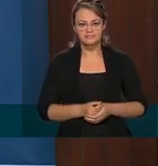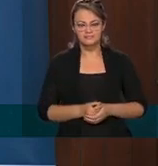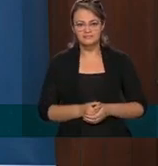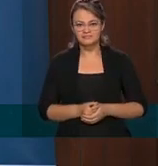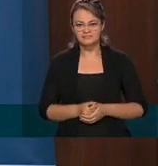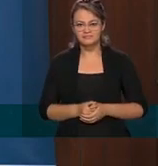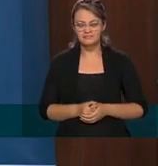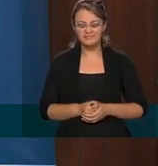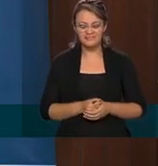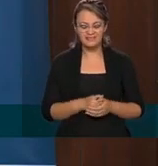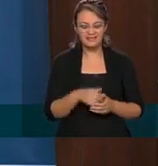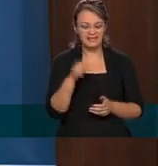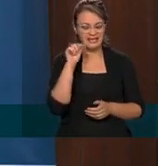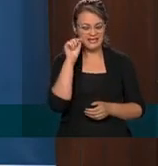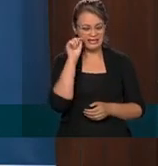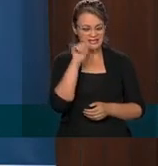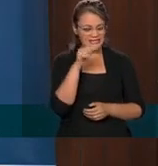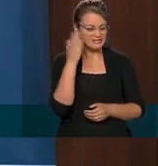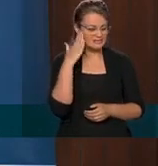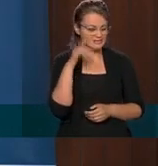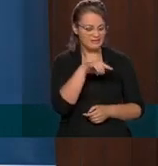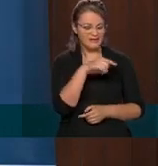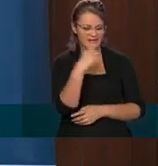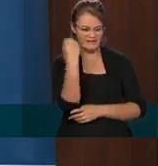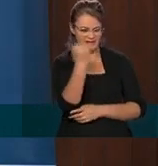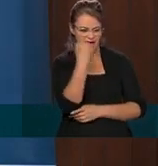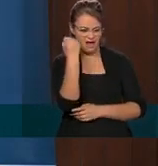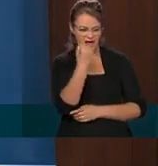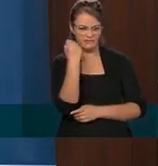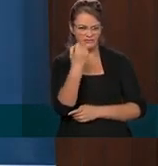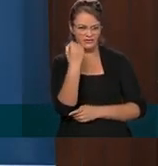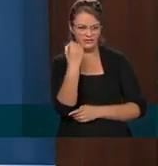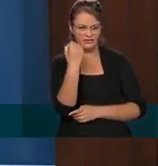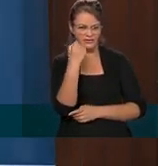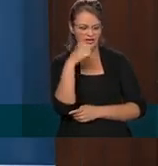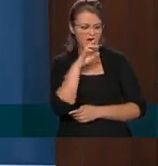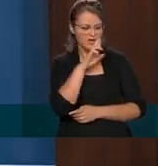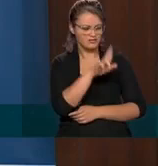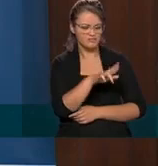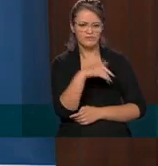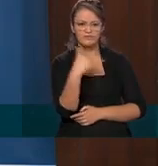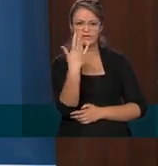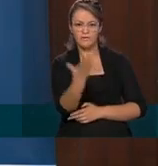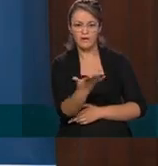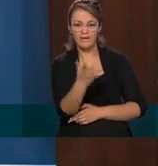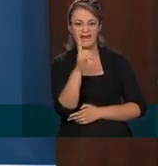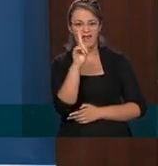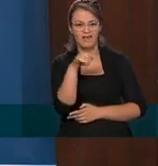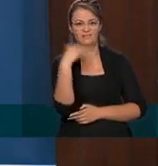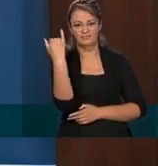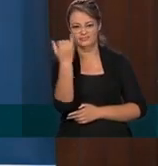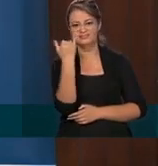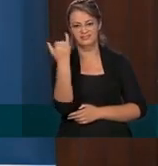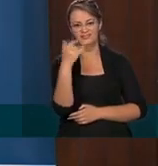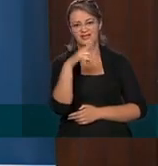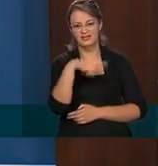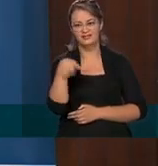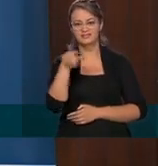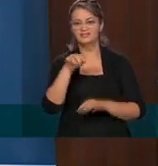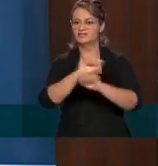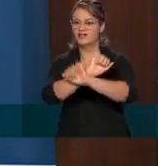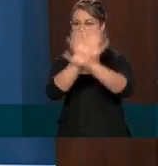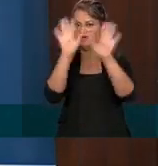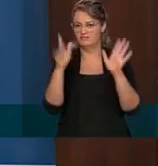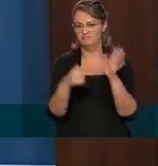o agrupamento por gravidade do resultado é um ponto que a gente precisa deixar muito